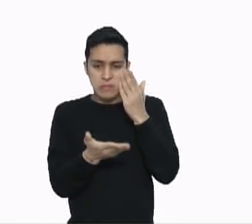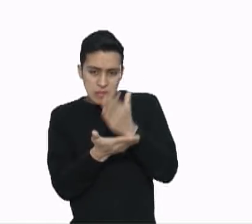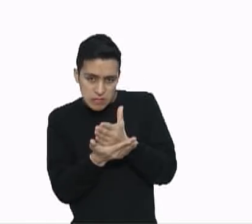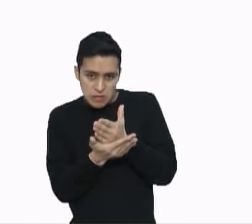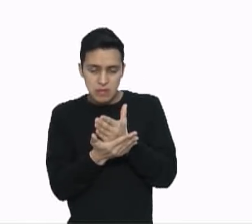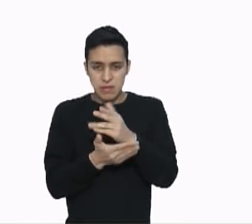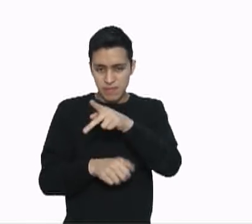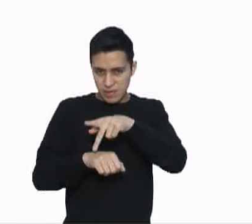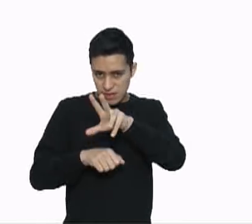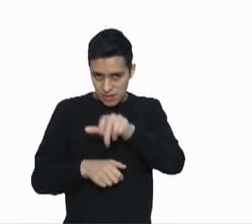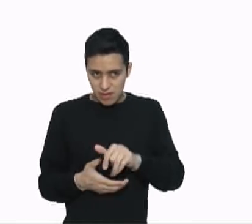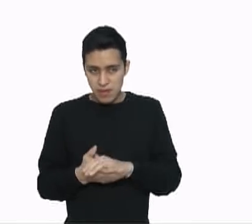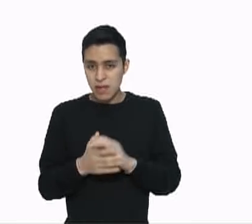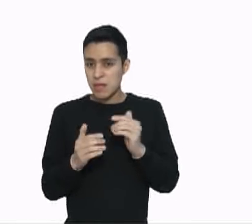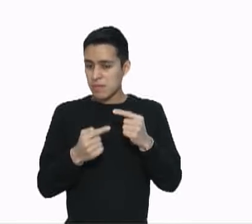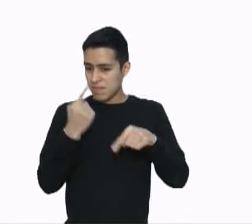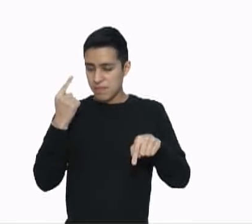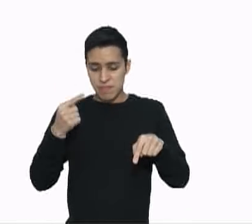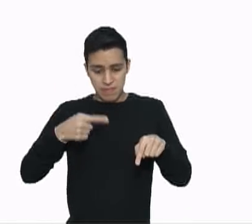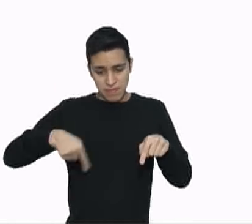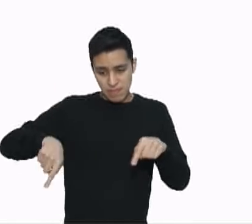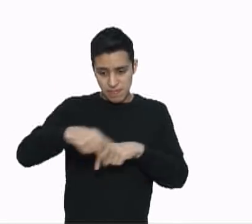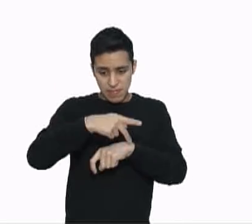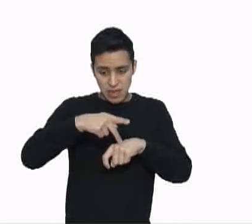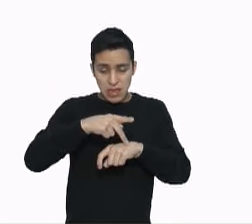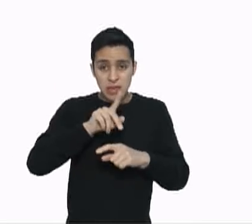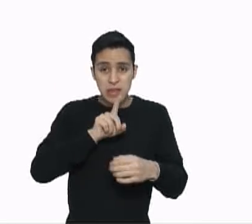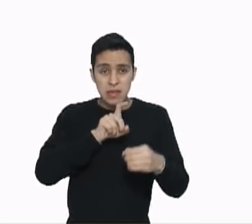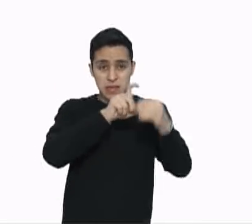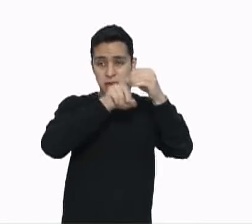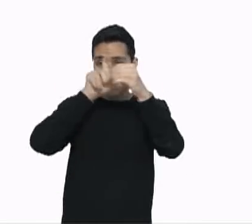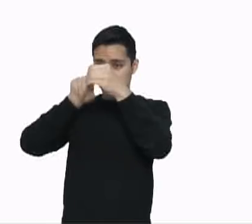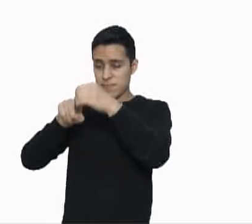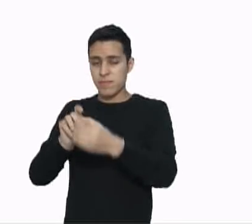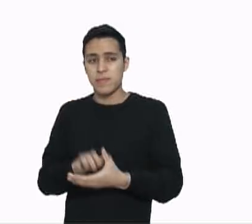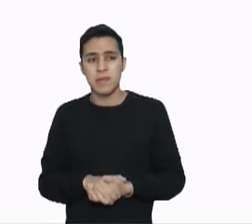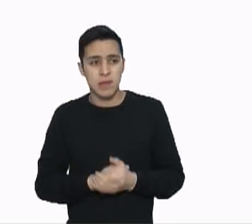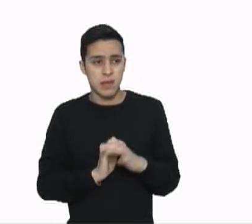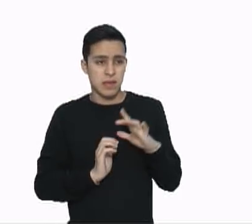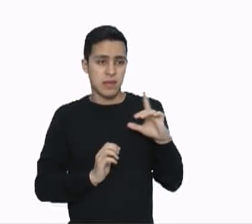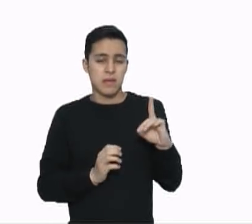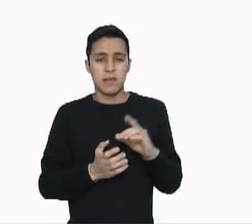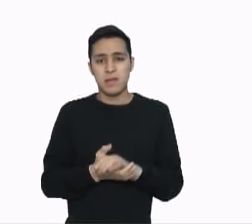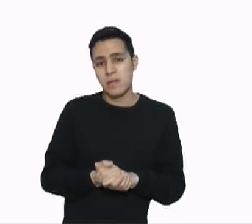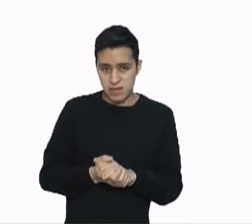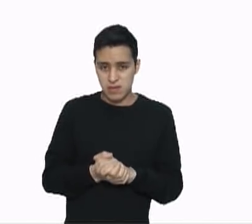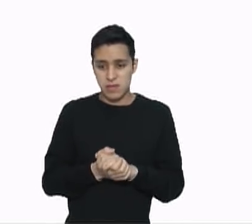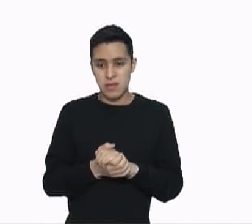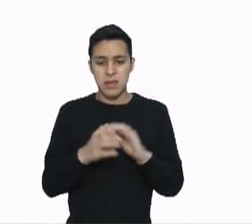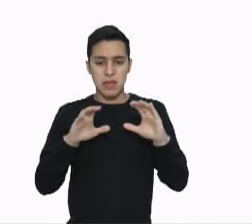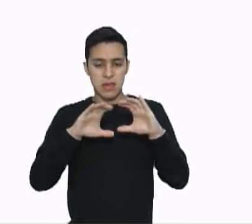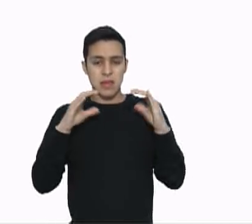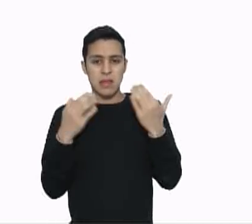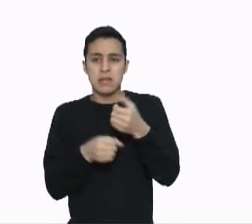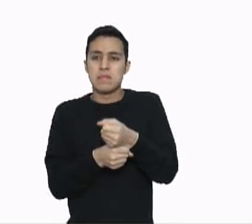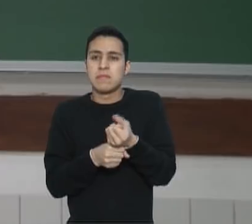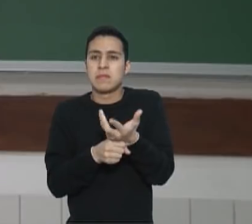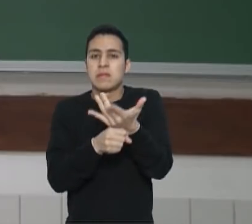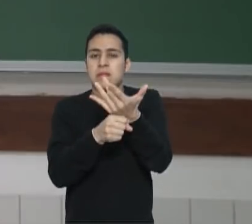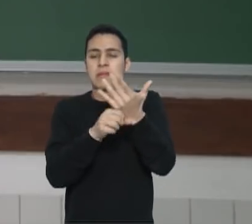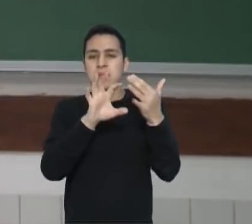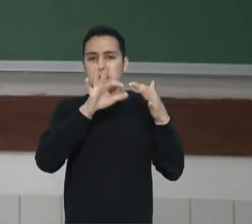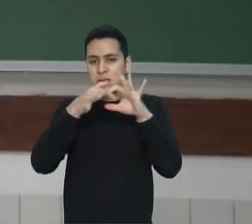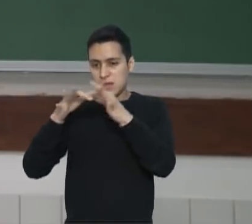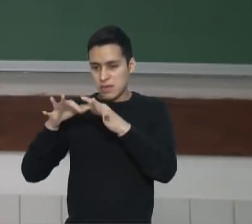de países do terceiro mundo à União Soviética ou aos Estados Unidos. Ou D. A cerimônia da tocha olímpica. Vamos